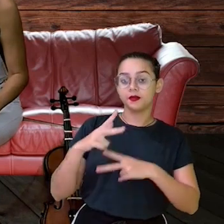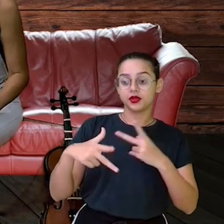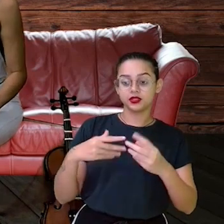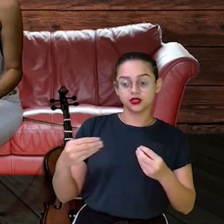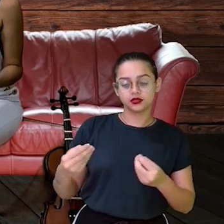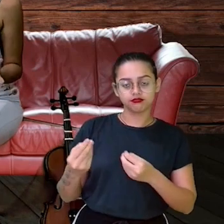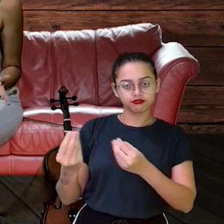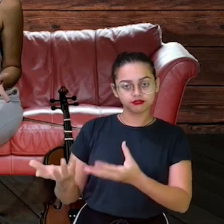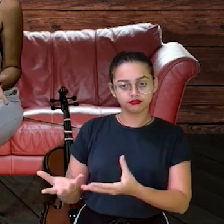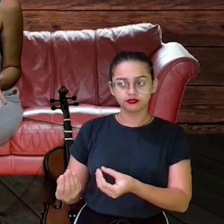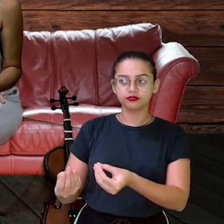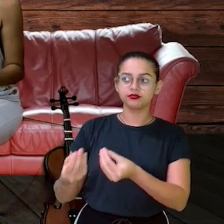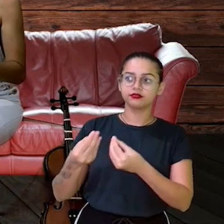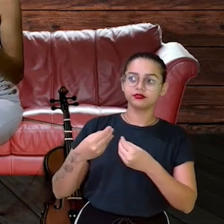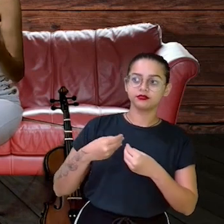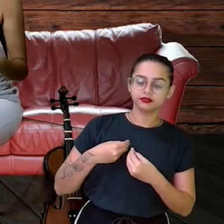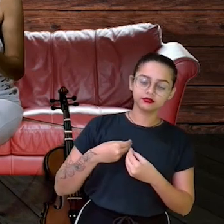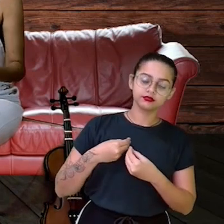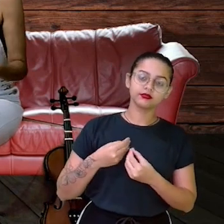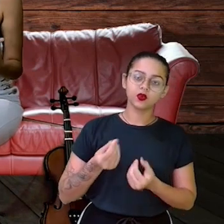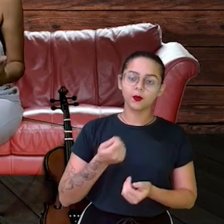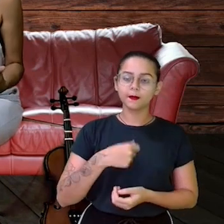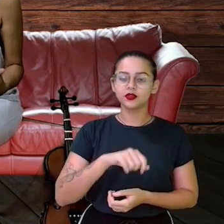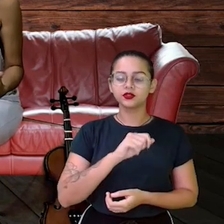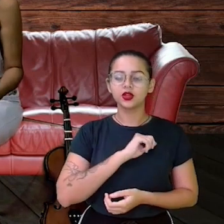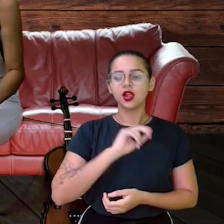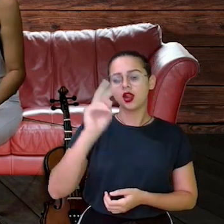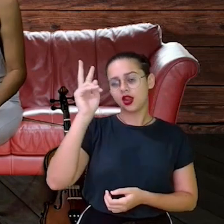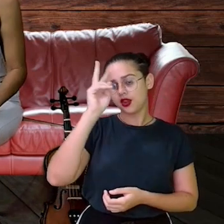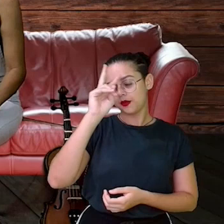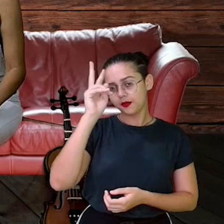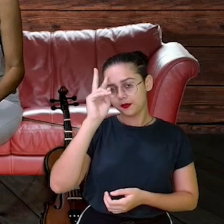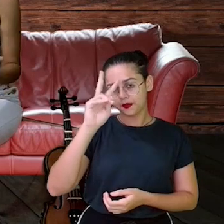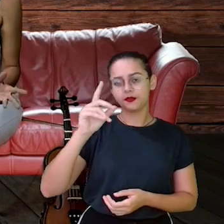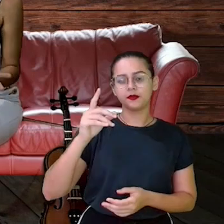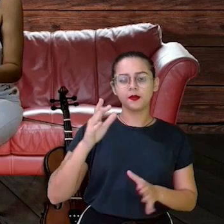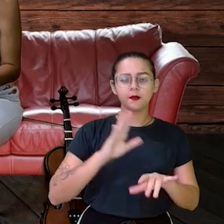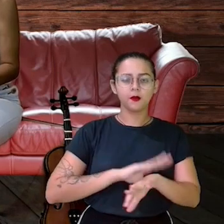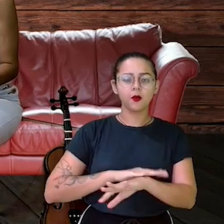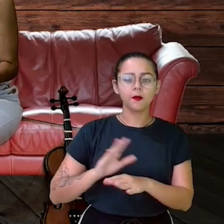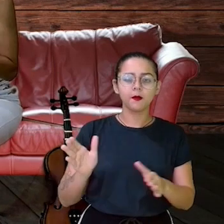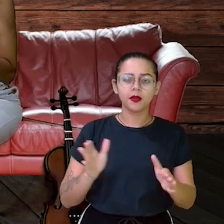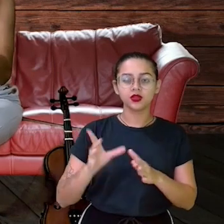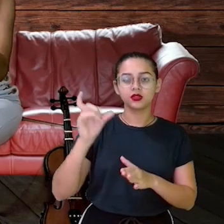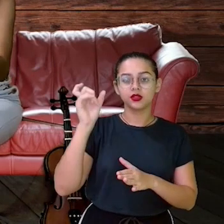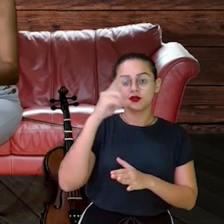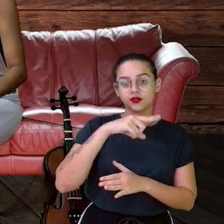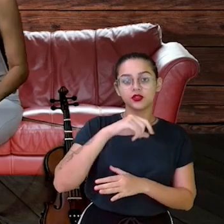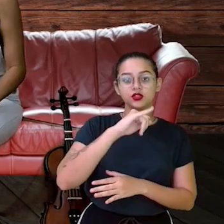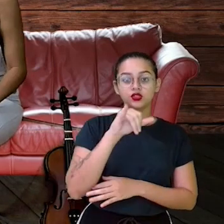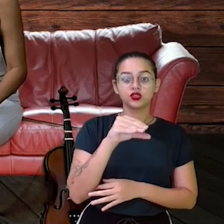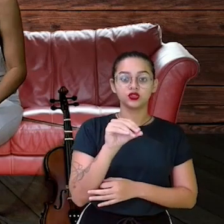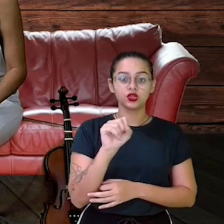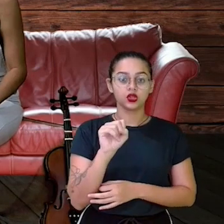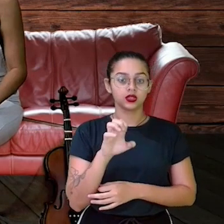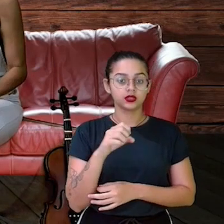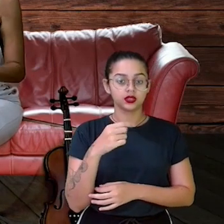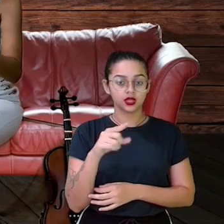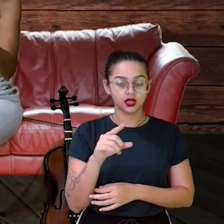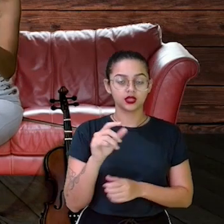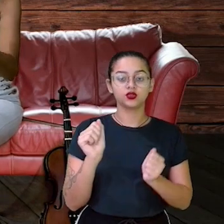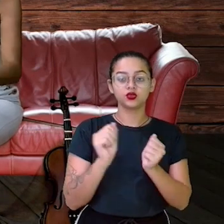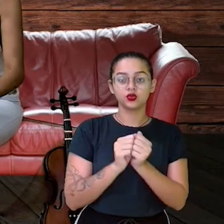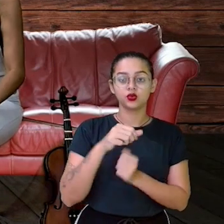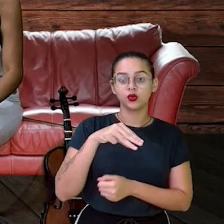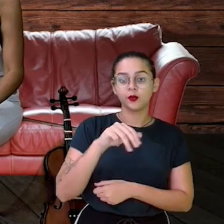mexicanos, eles relembram momentos assim difíceis que José e Maria passaram juntos